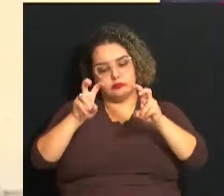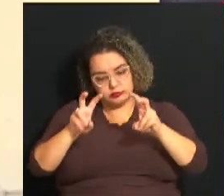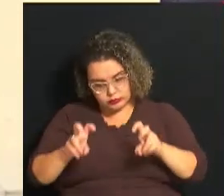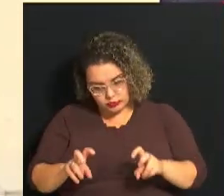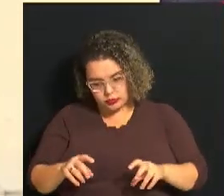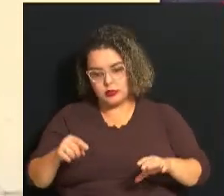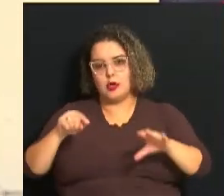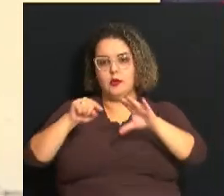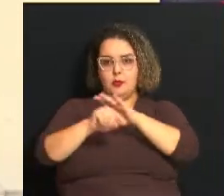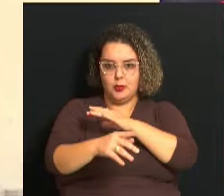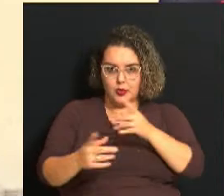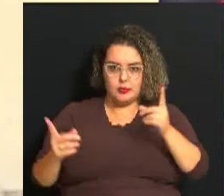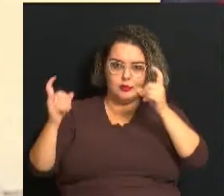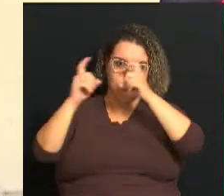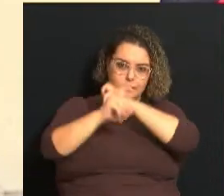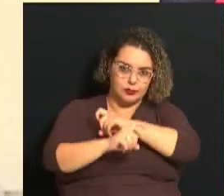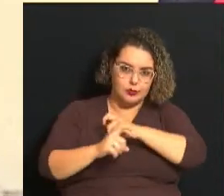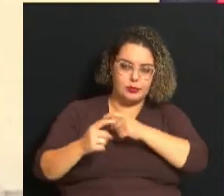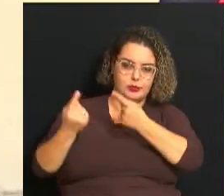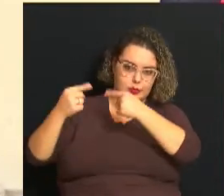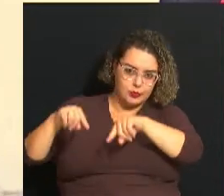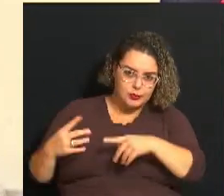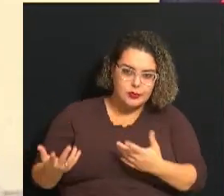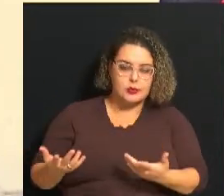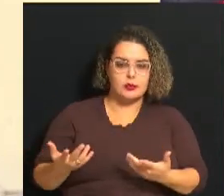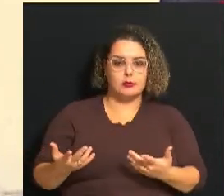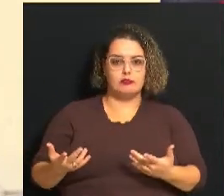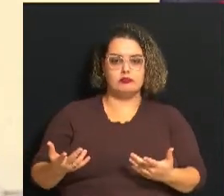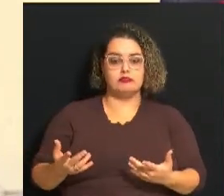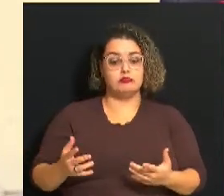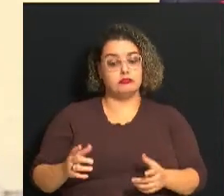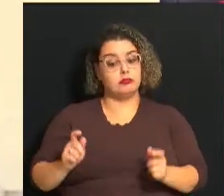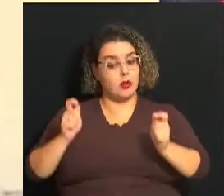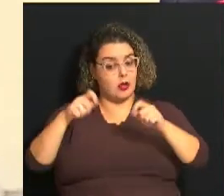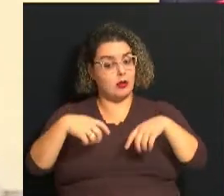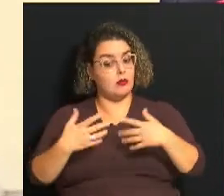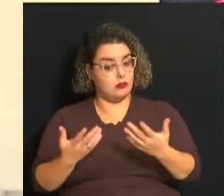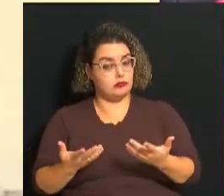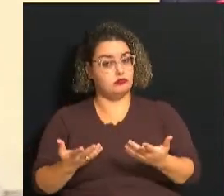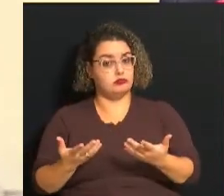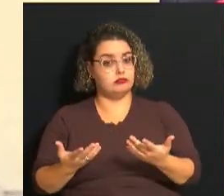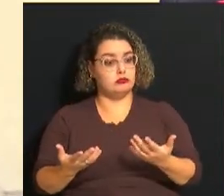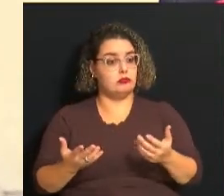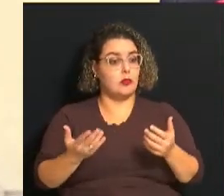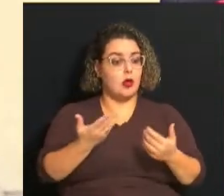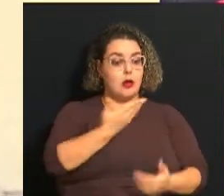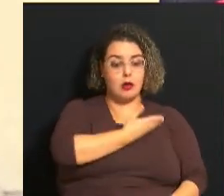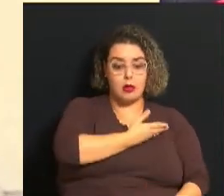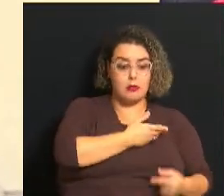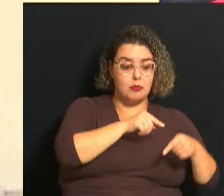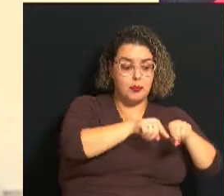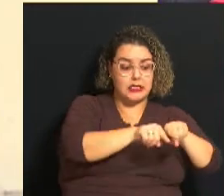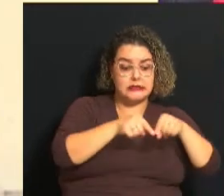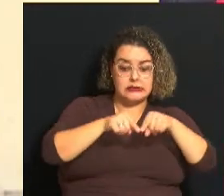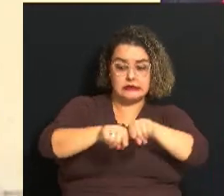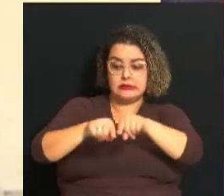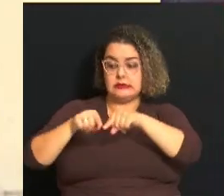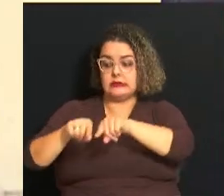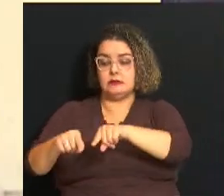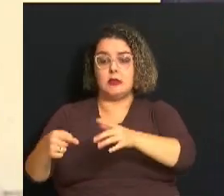do ponto de vista da da eficácia a gente teria então que o companheirismo né o é